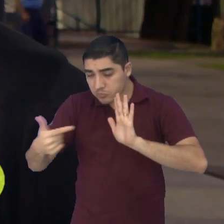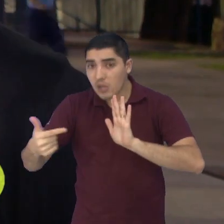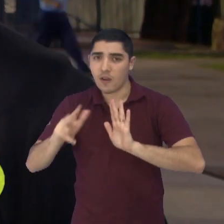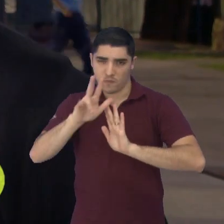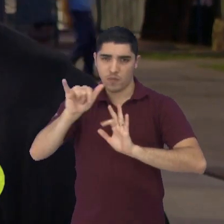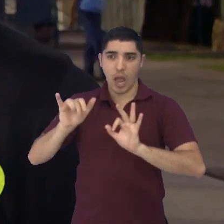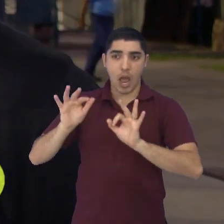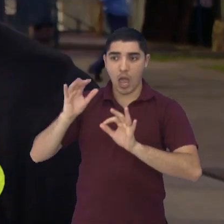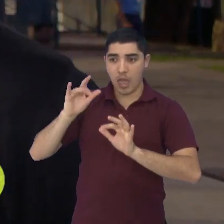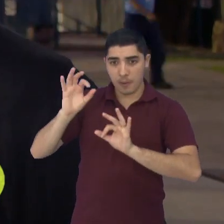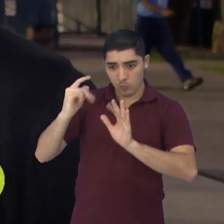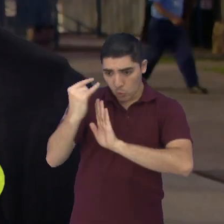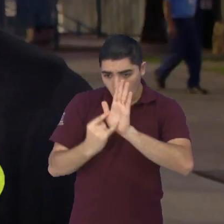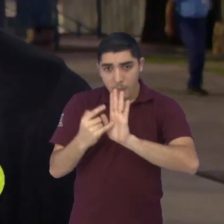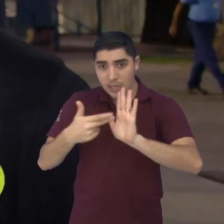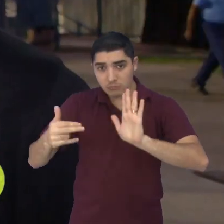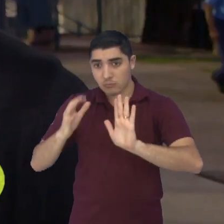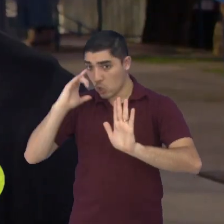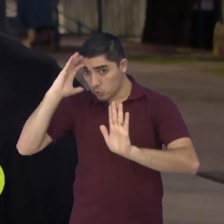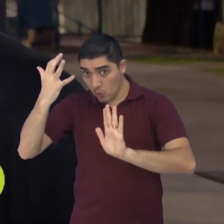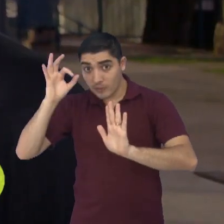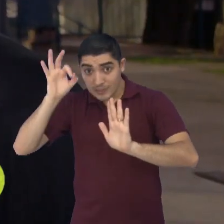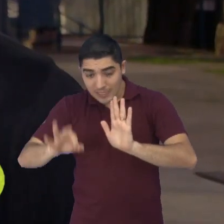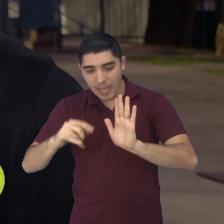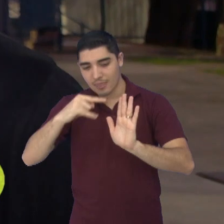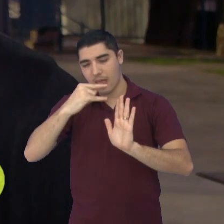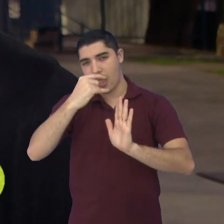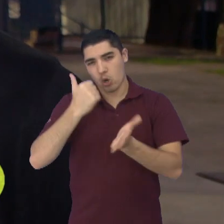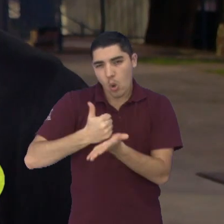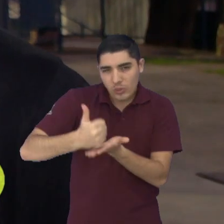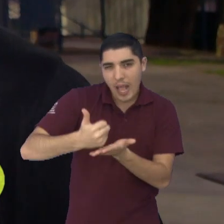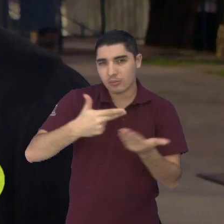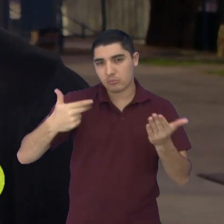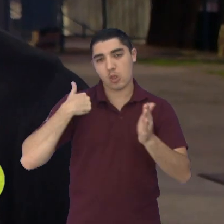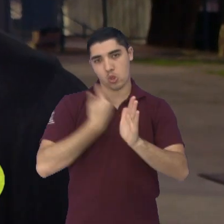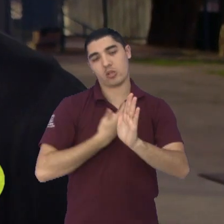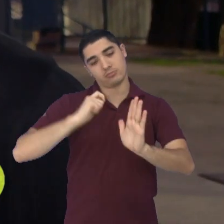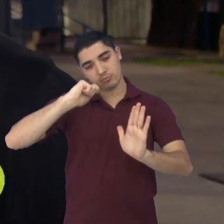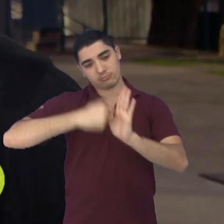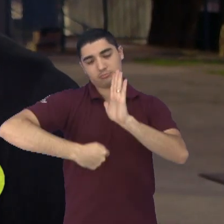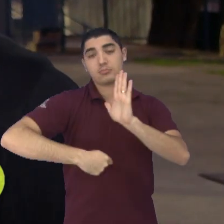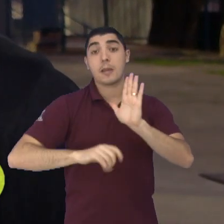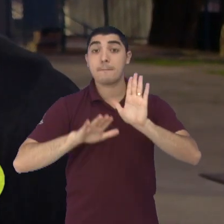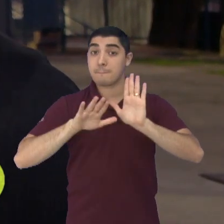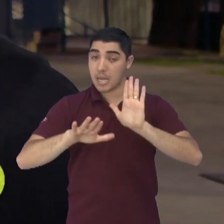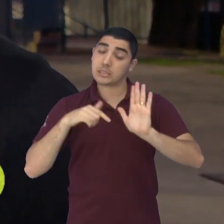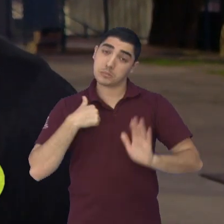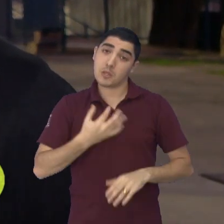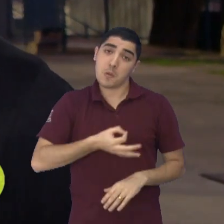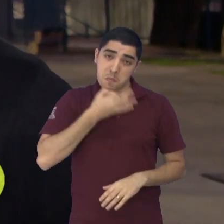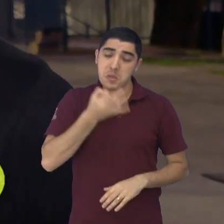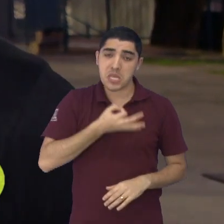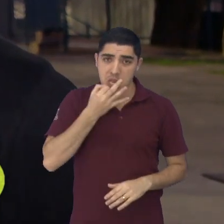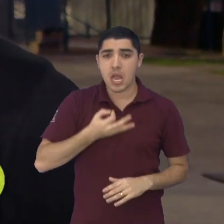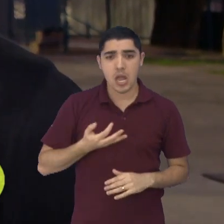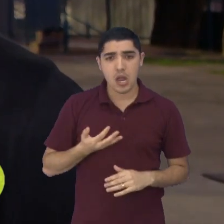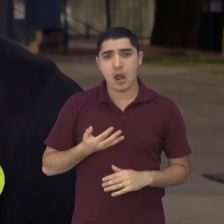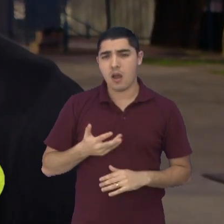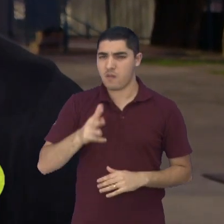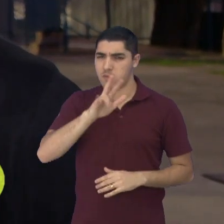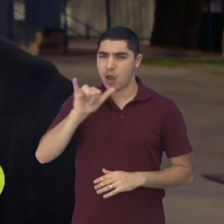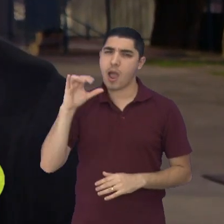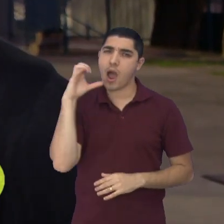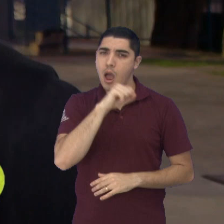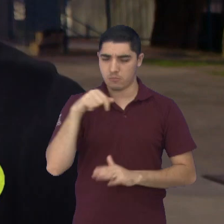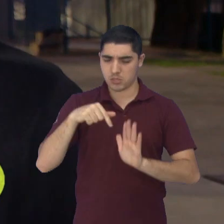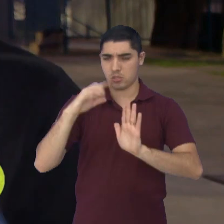gente possa assinar realmente, né, os contratos da concessão, mas eu acredito que vai ser bem rápido isso